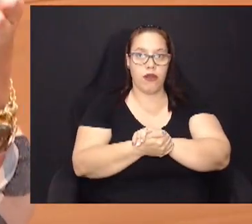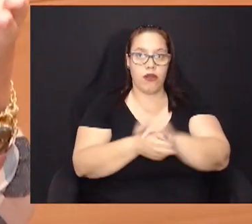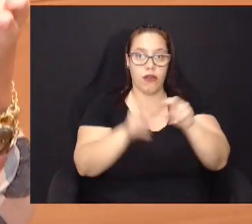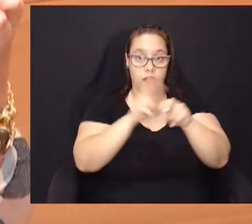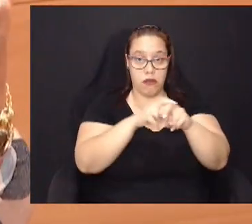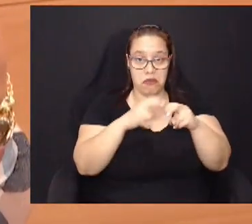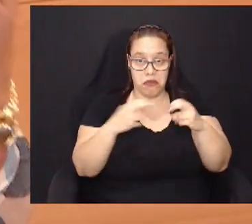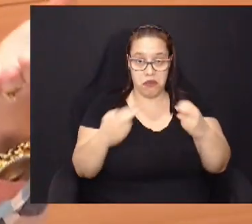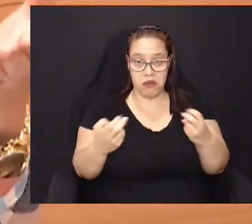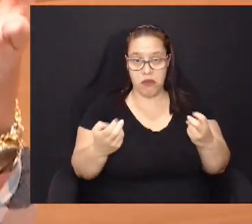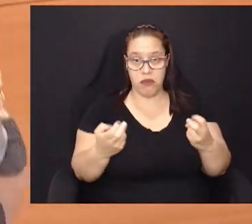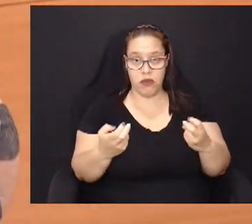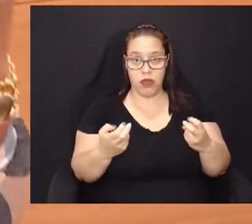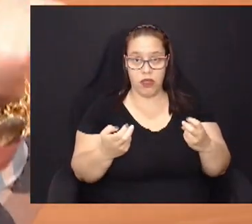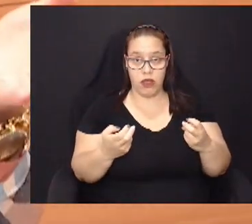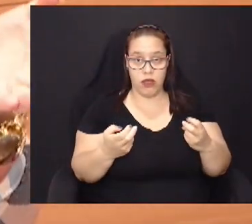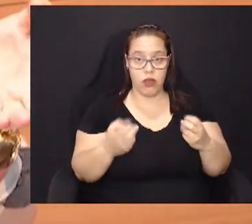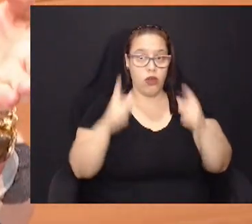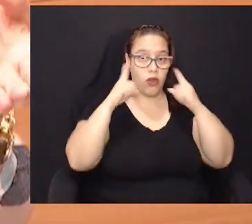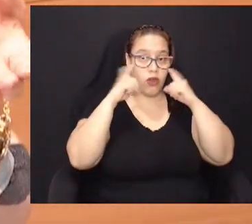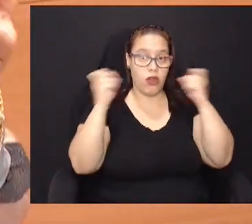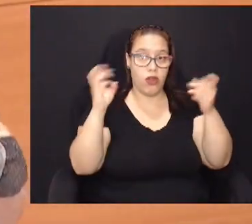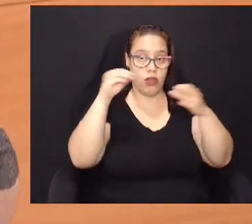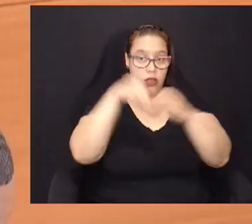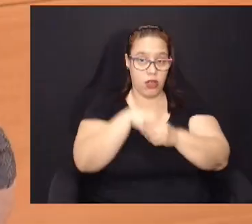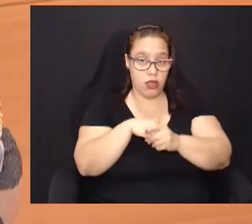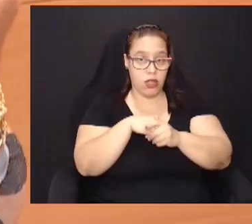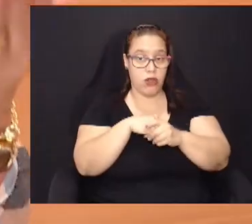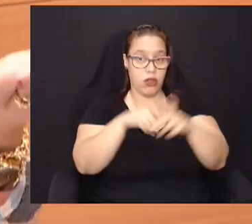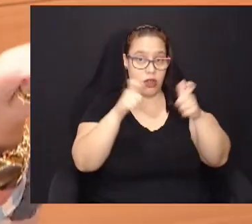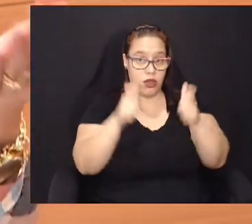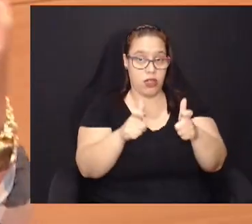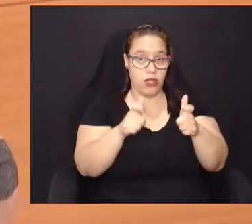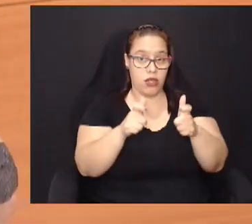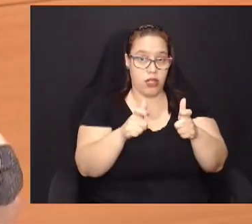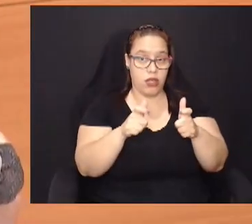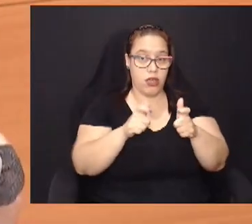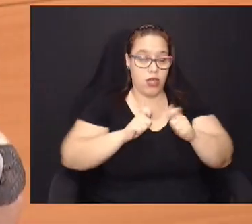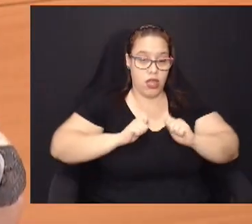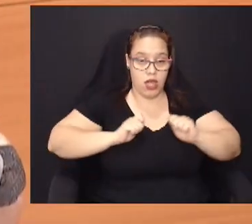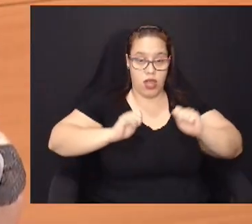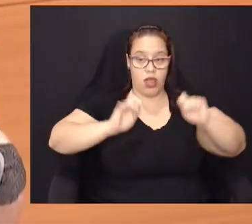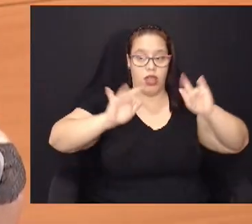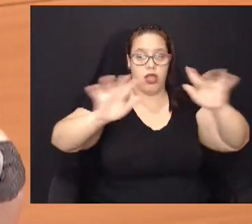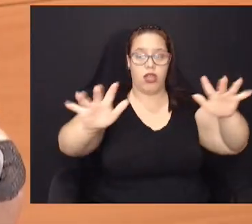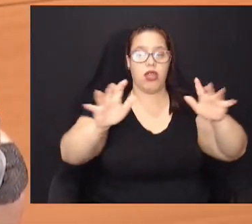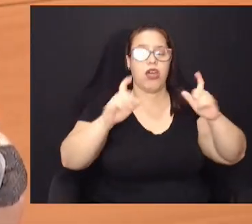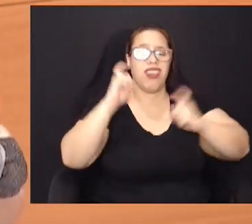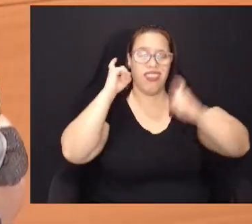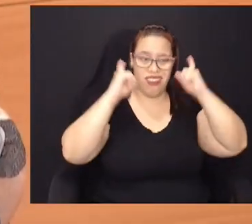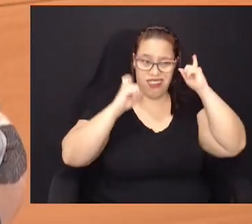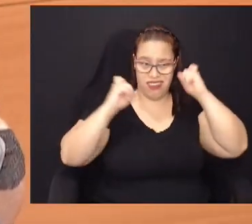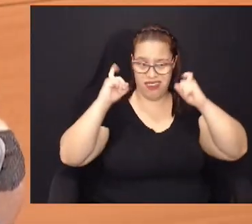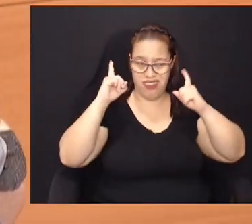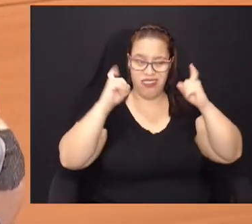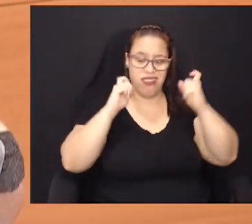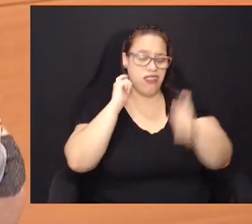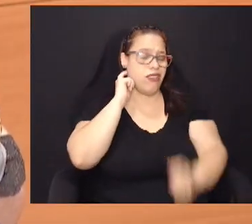seu barulho dentro do seu estabelecimento, para que ele não se propague e não gere perturbação de sossego.